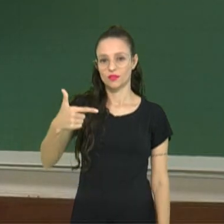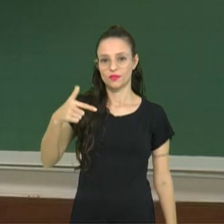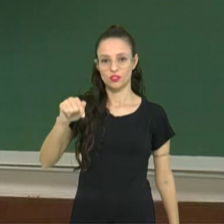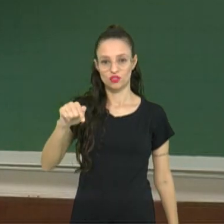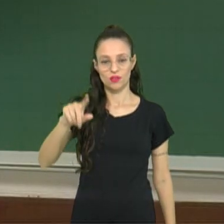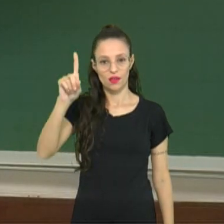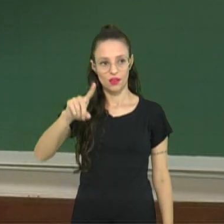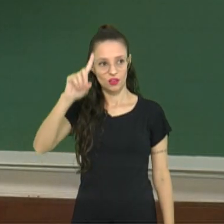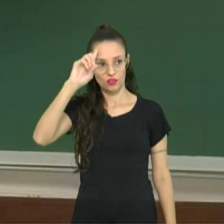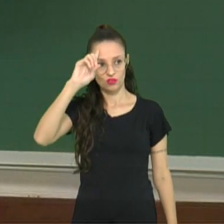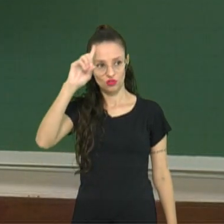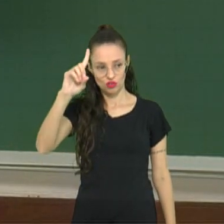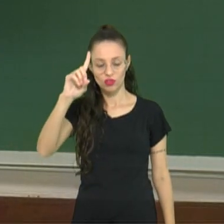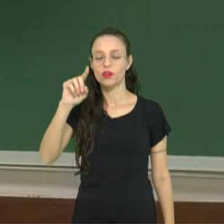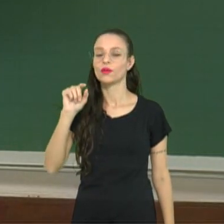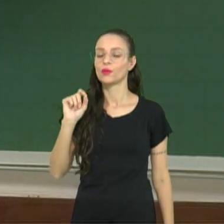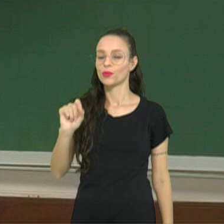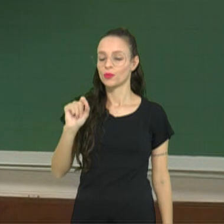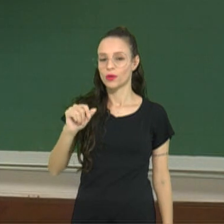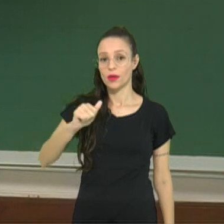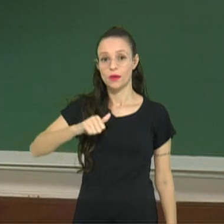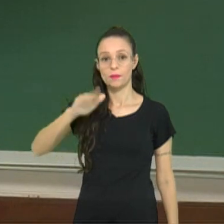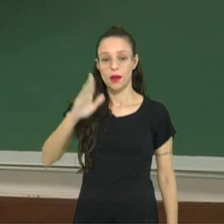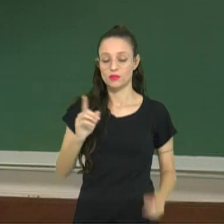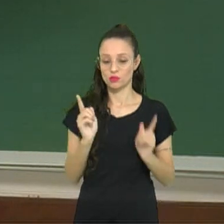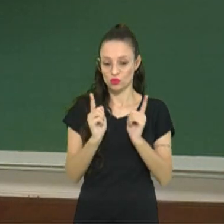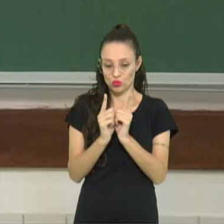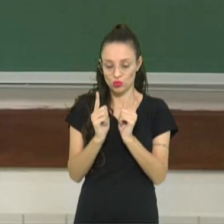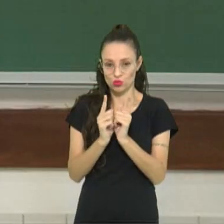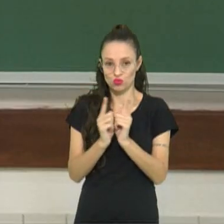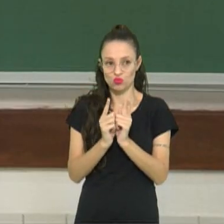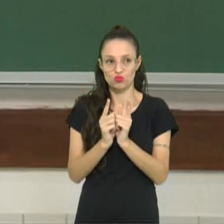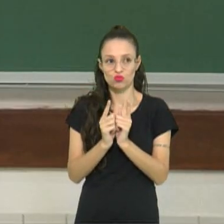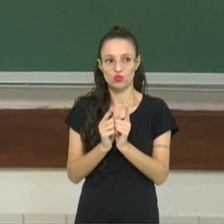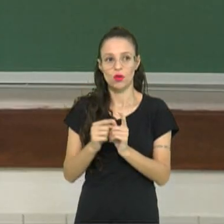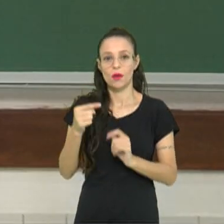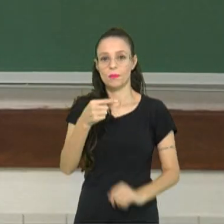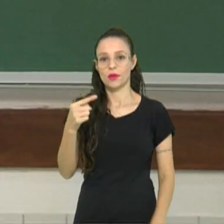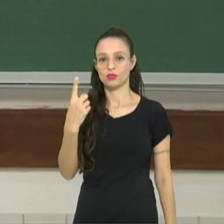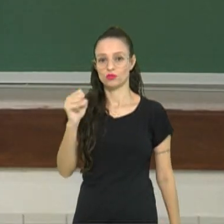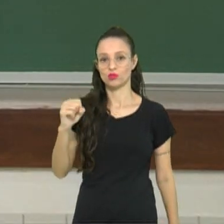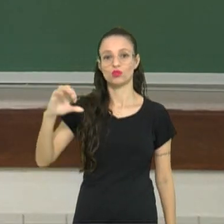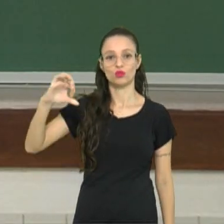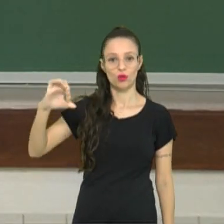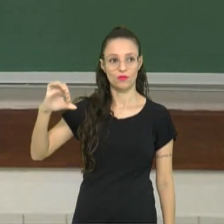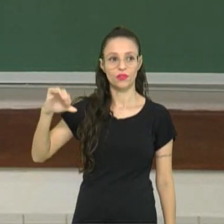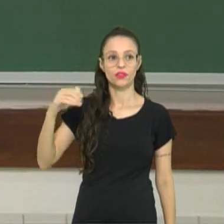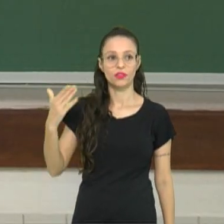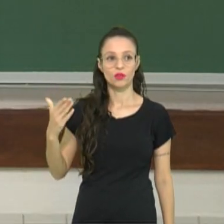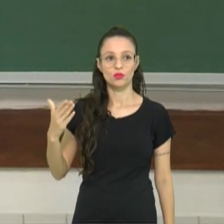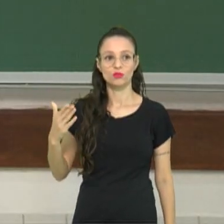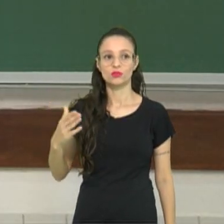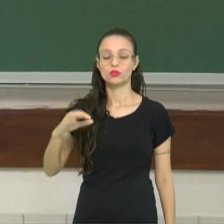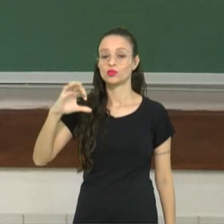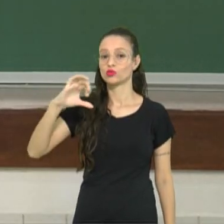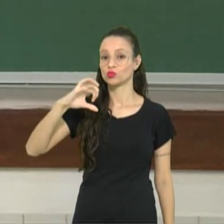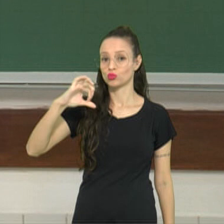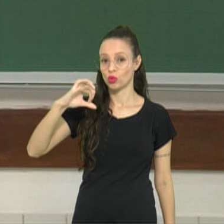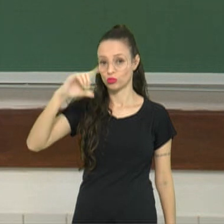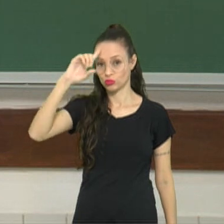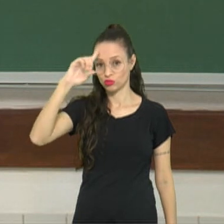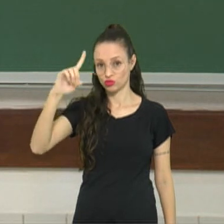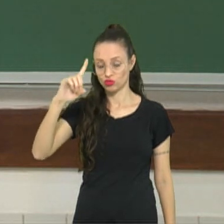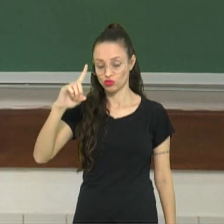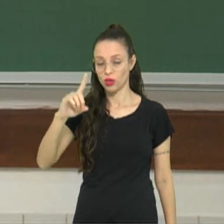27, que é o dia que ela teve ali mais curto, né? Subtraiu 18, deu 9, então, teoricamente, é no 9º dia